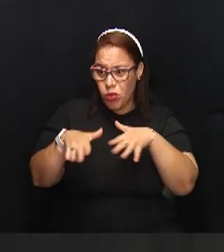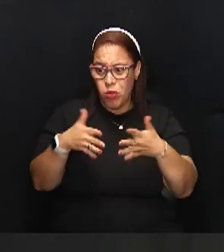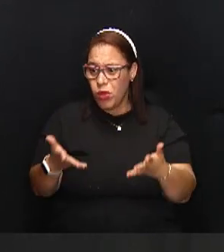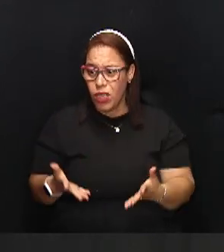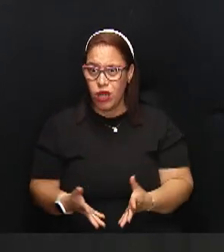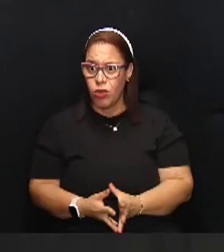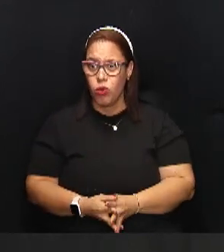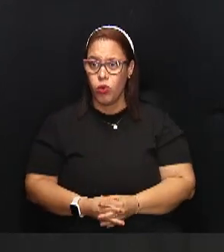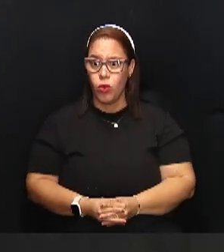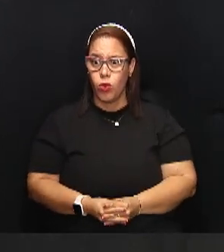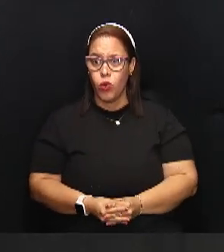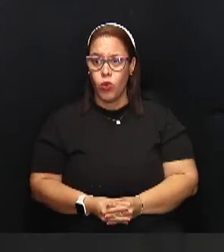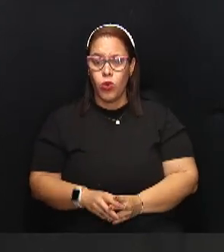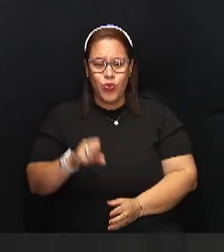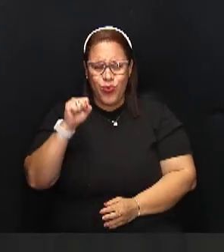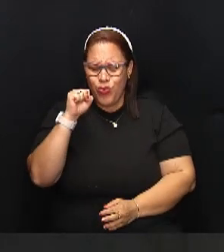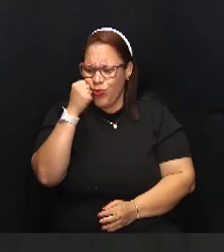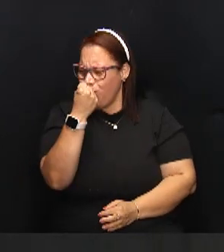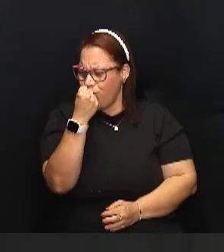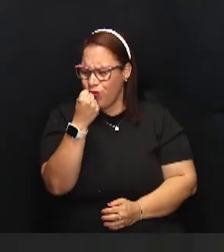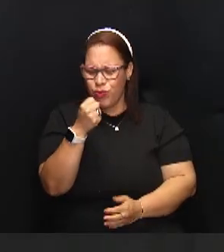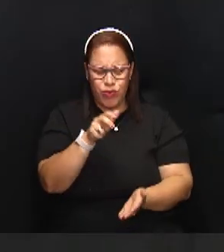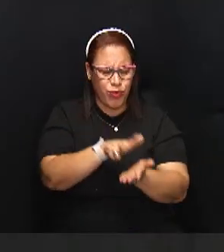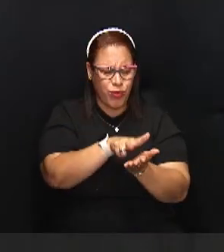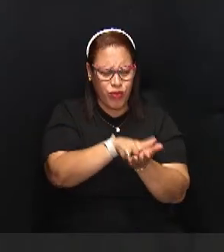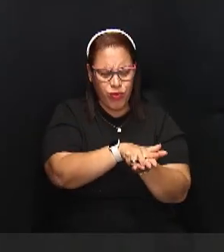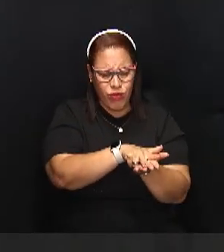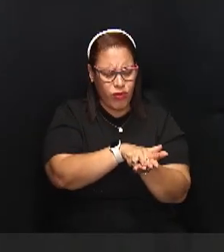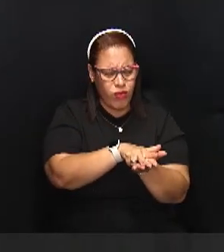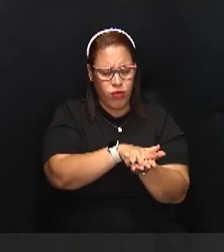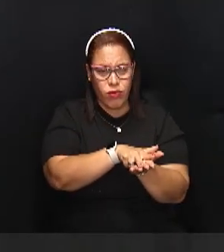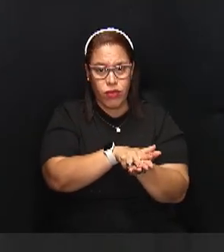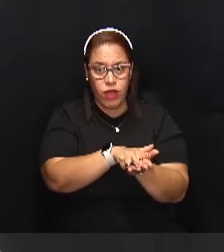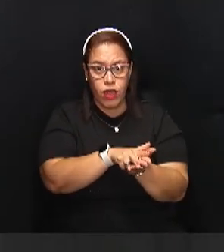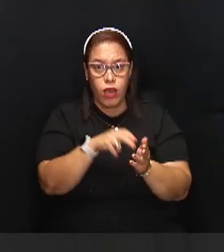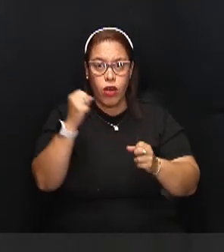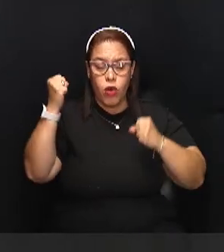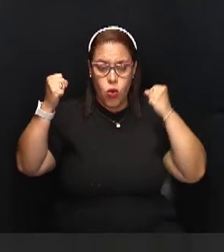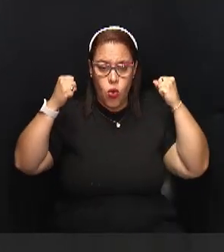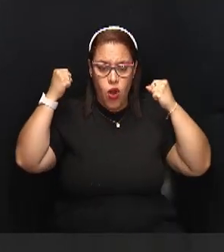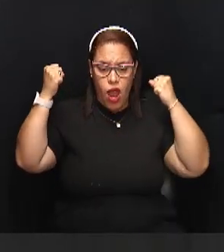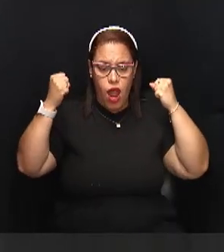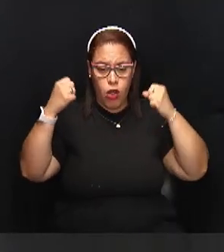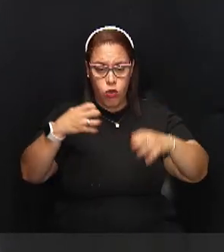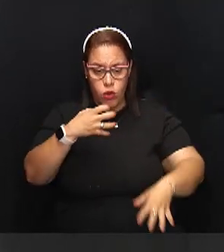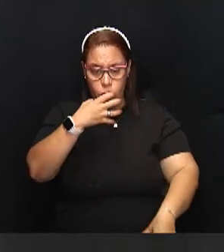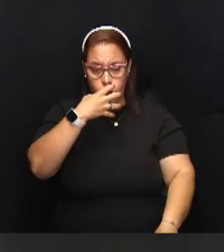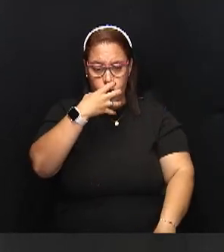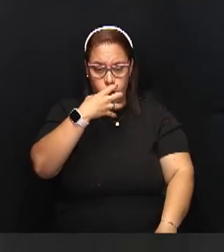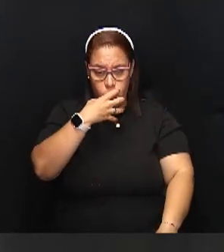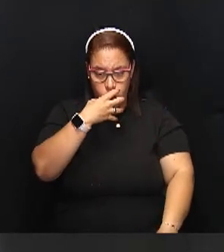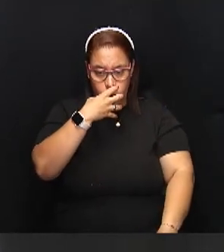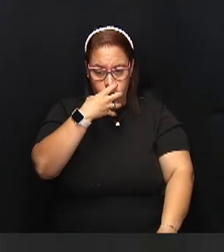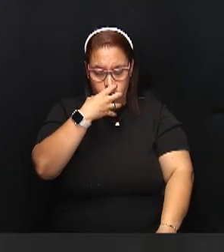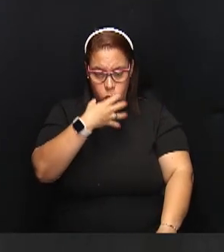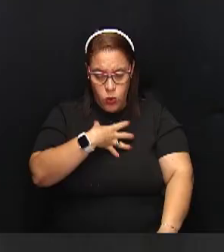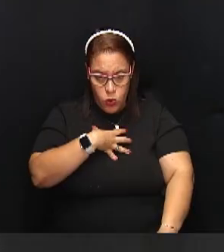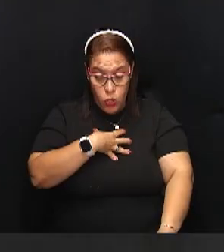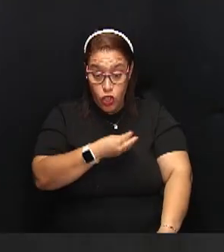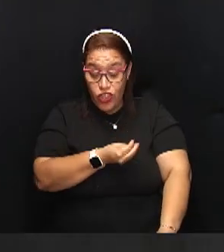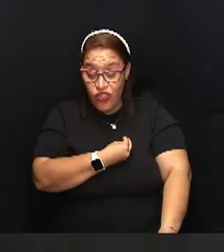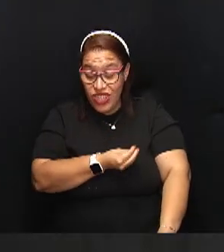situações de extrema gravidade, pacientes que estavam nas ambulâncias, né, com suporte, né, de